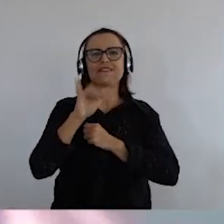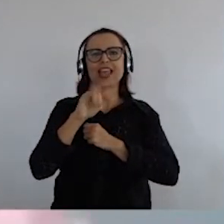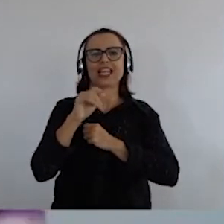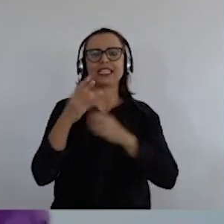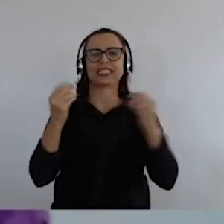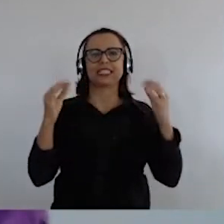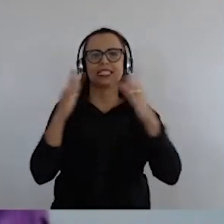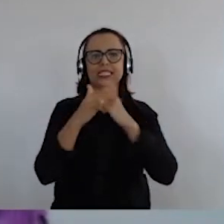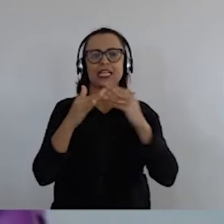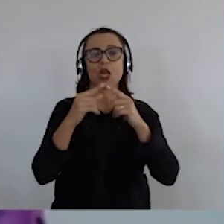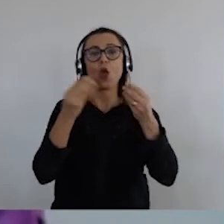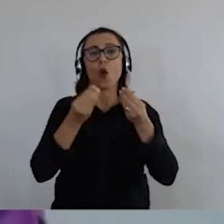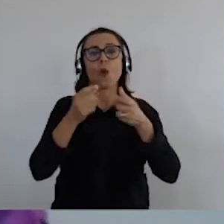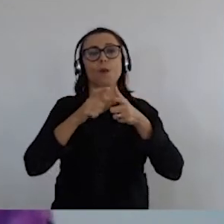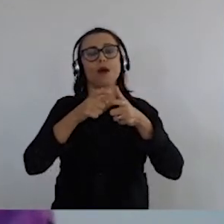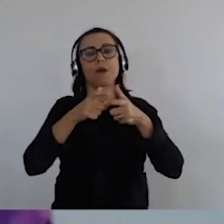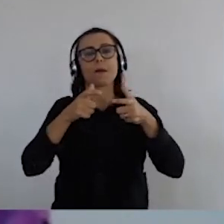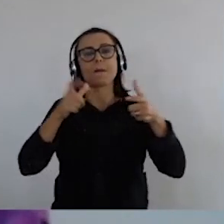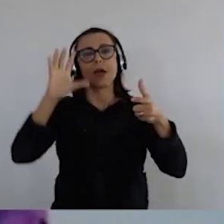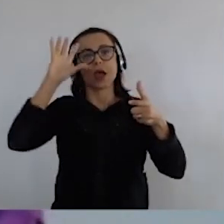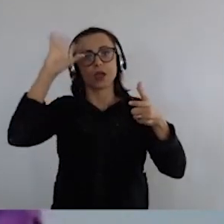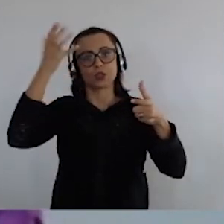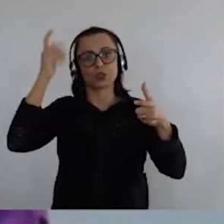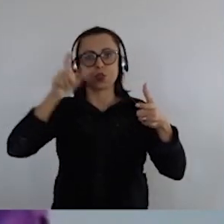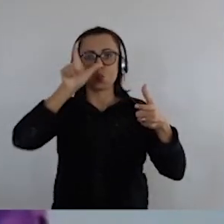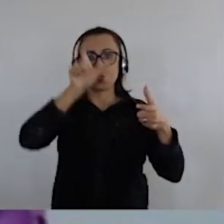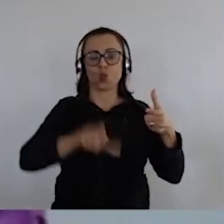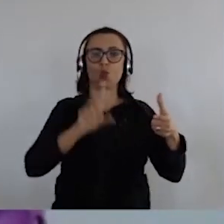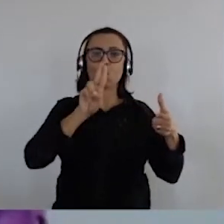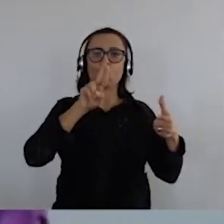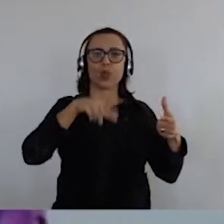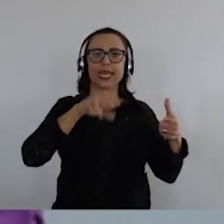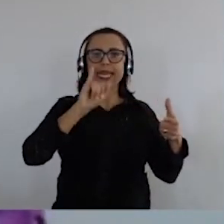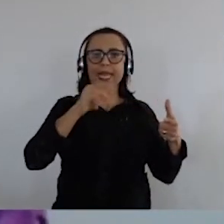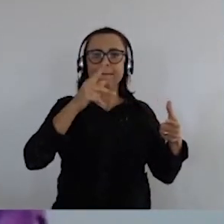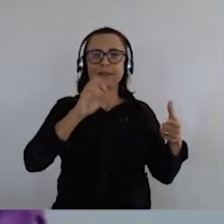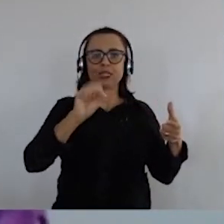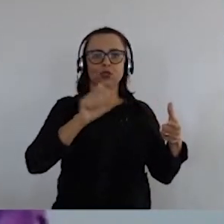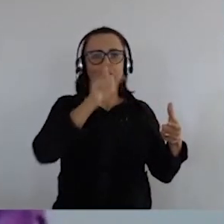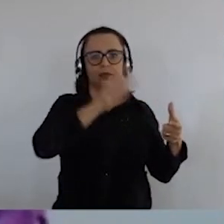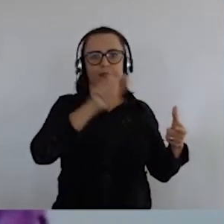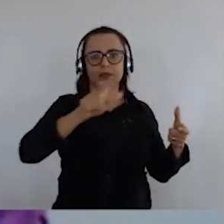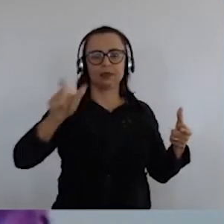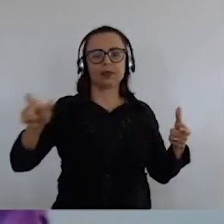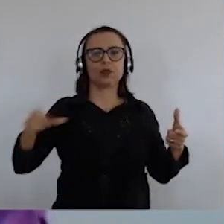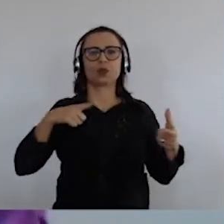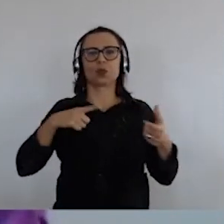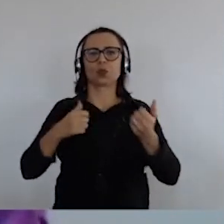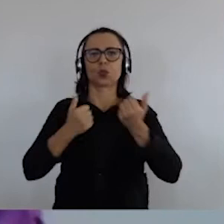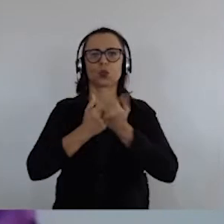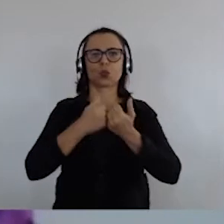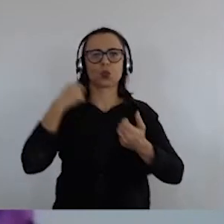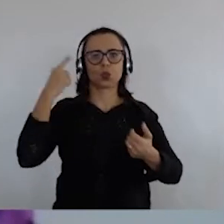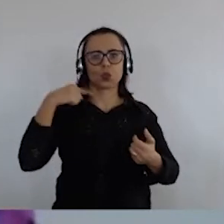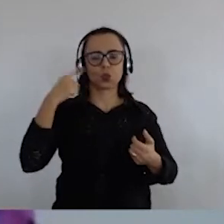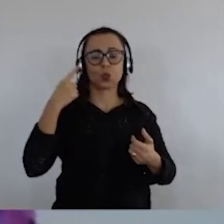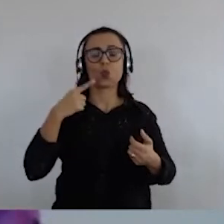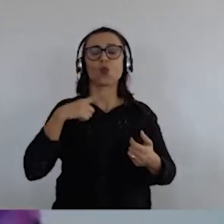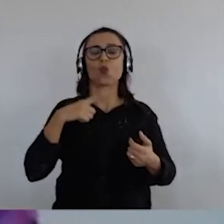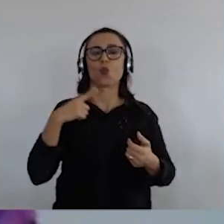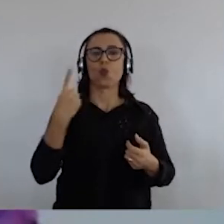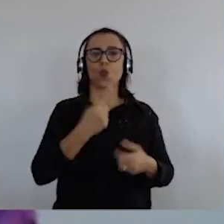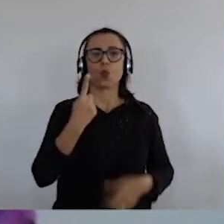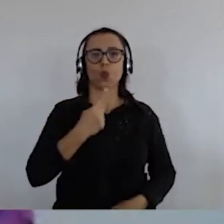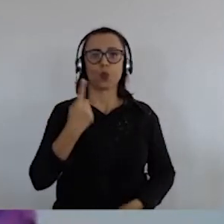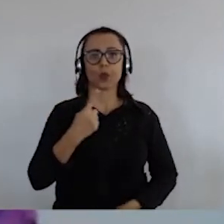proliferação de decisões unipessoais para restringir as sustentações orais, e nós sabemos que isso